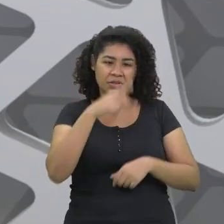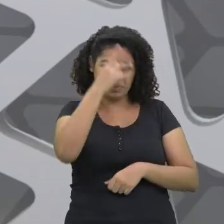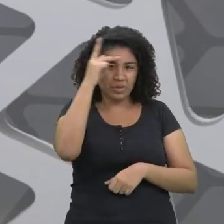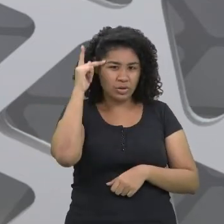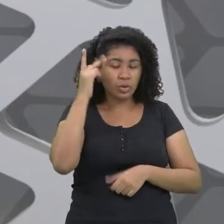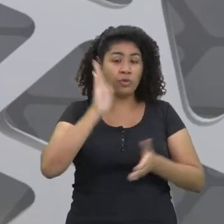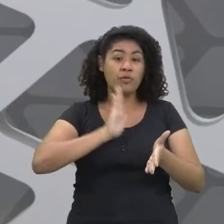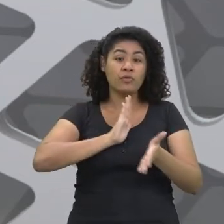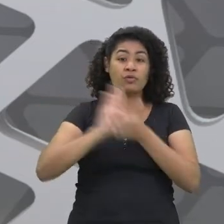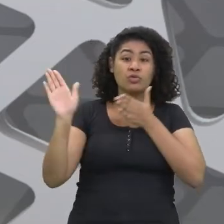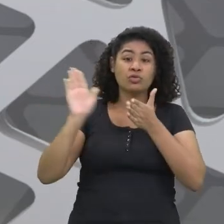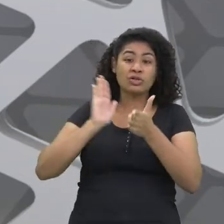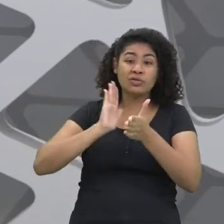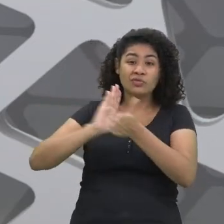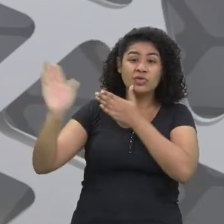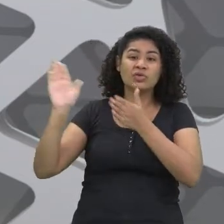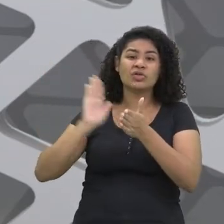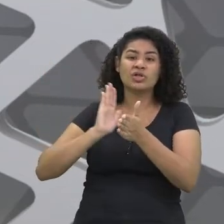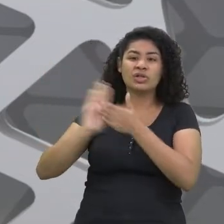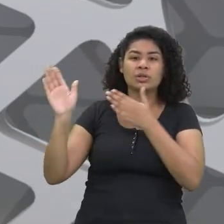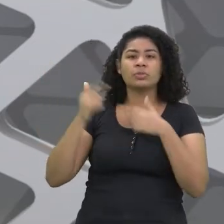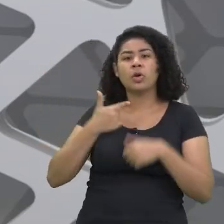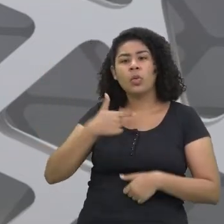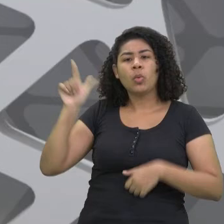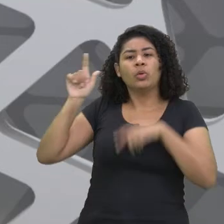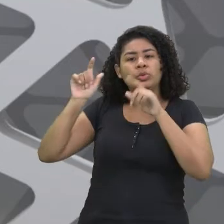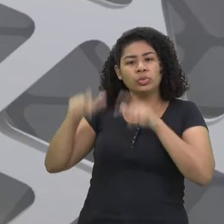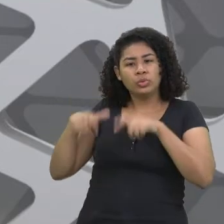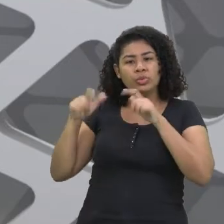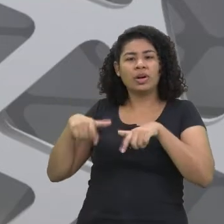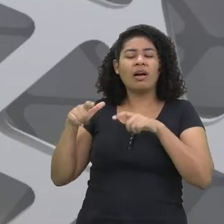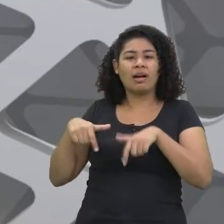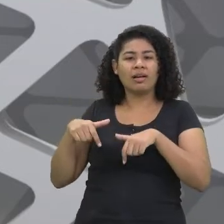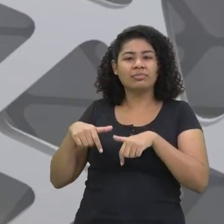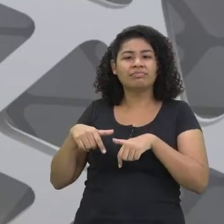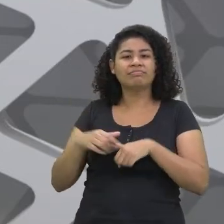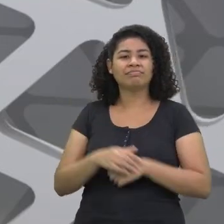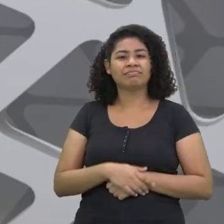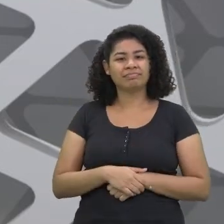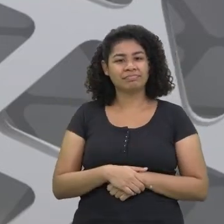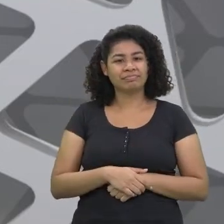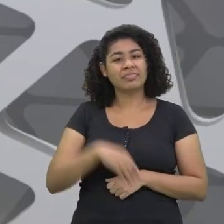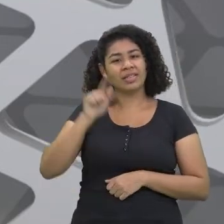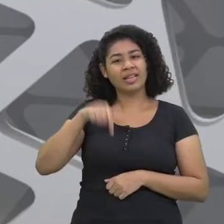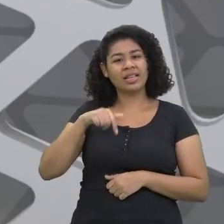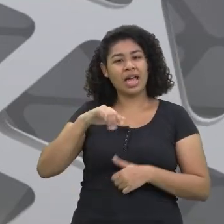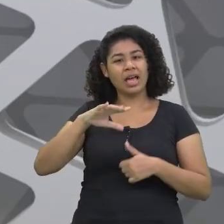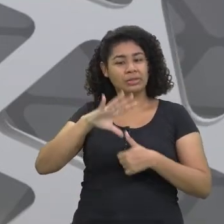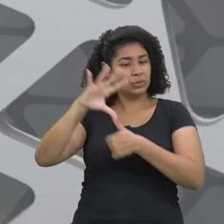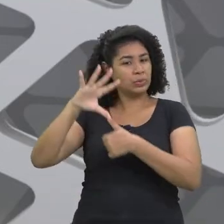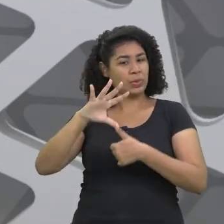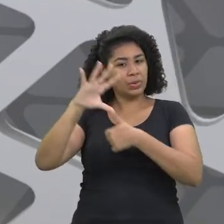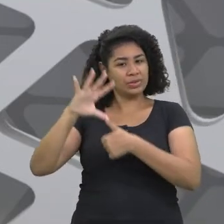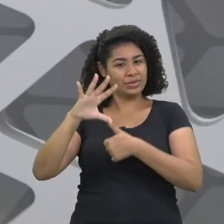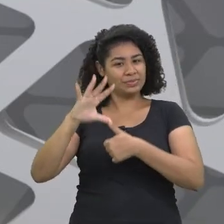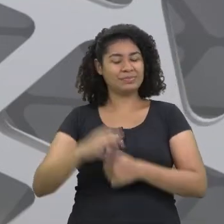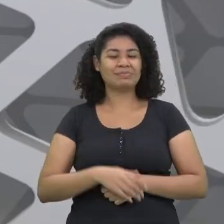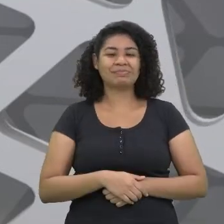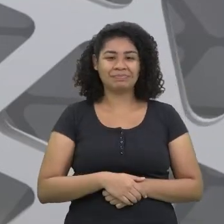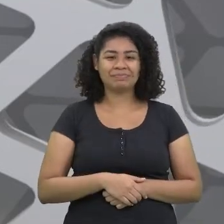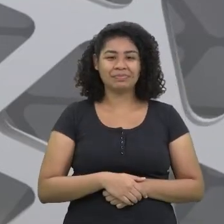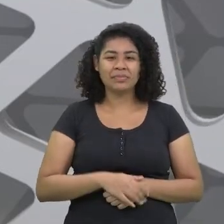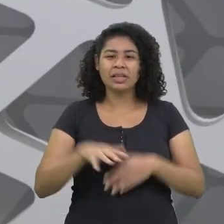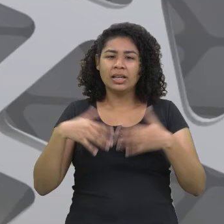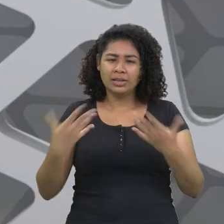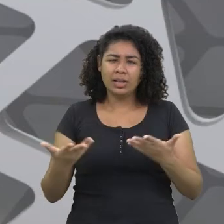e vão rumar para a nova terra que pertencente à Inglaterra, que era onde? No norte das Américas. Tá bom? Então, grande